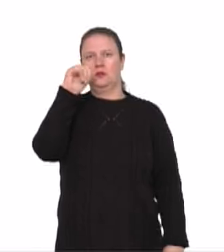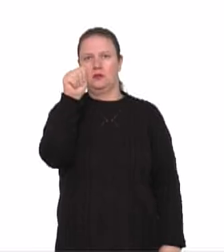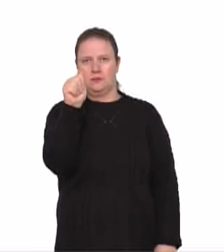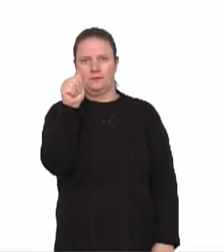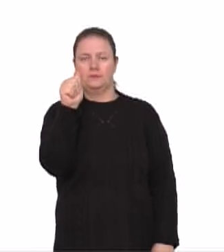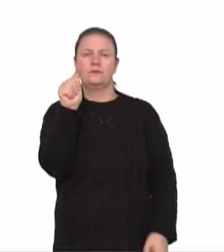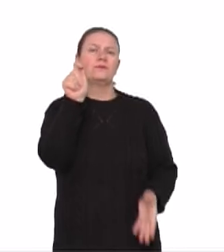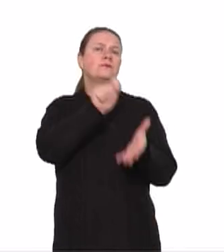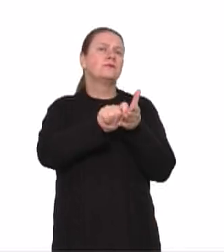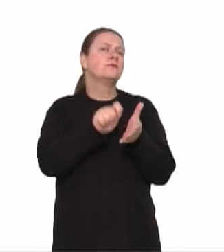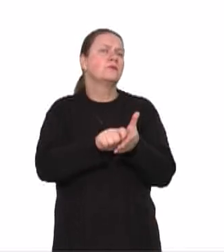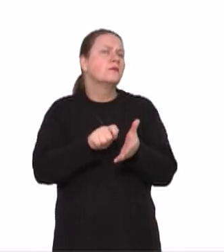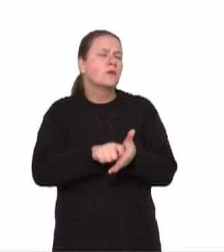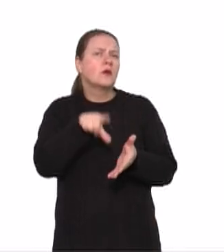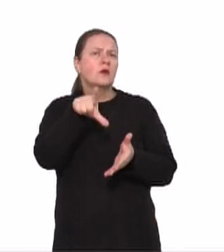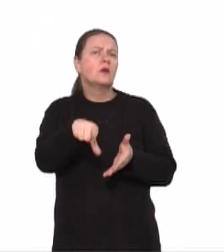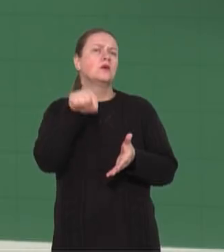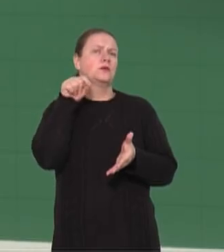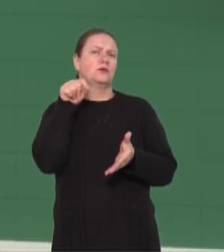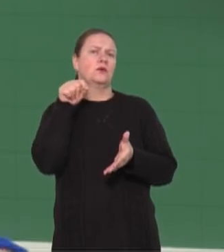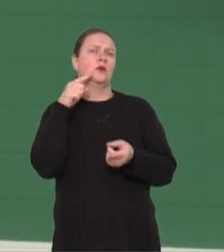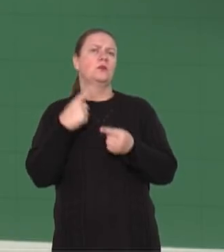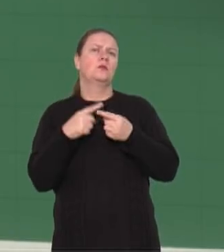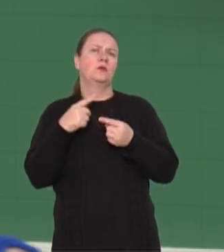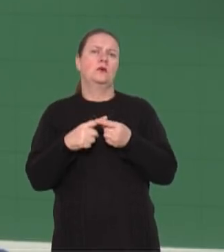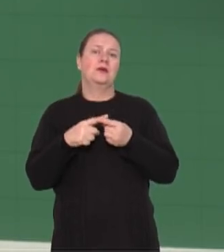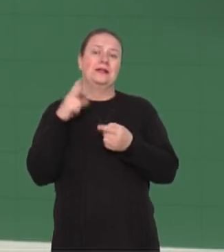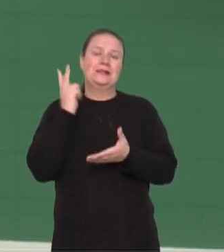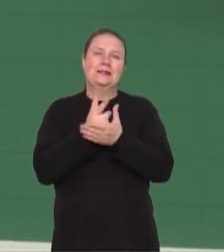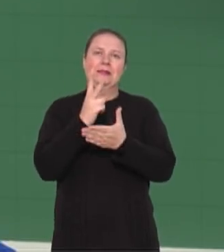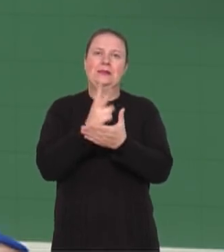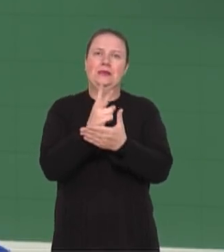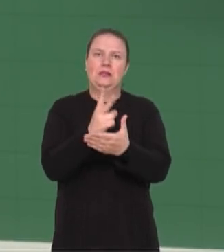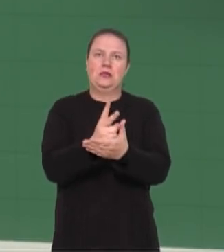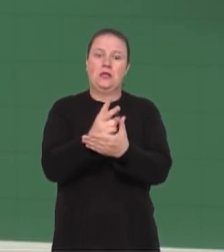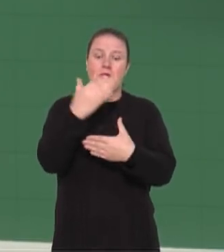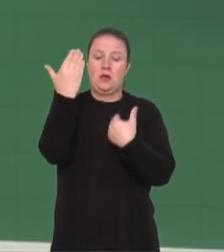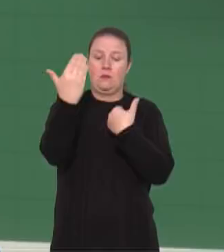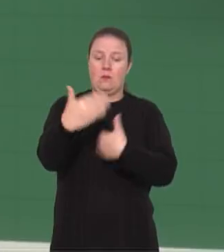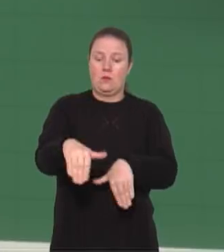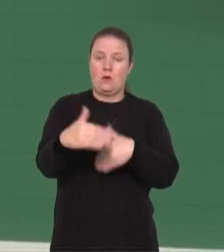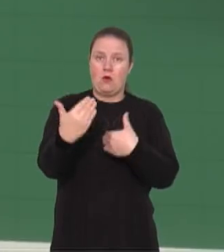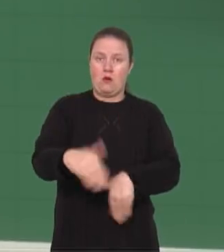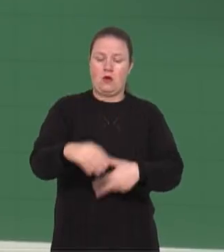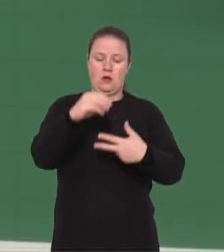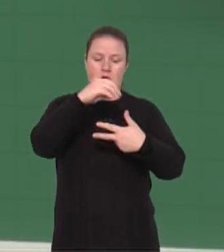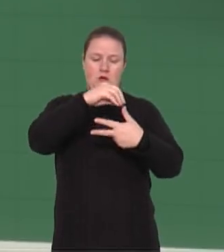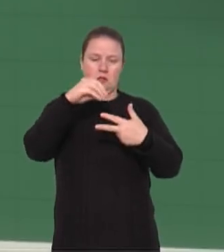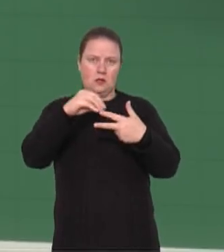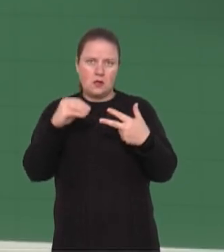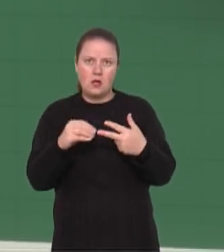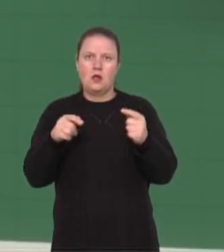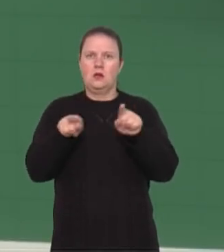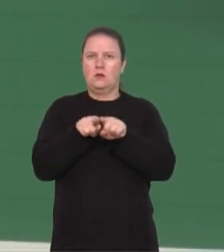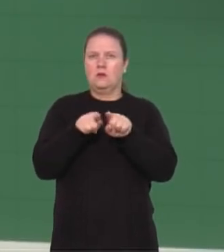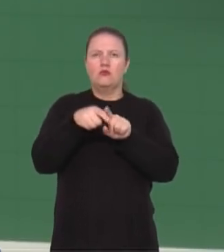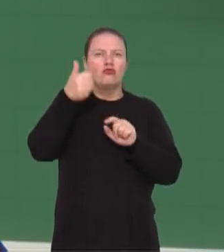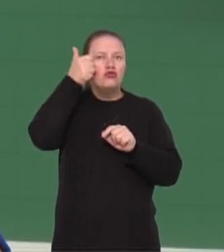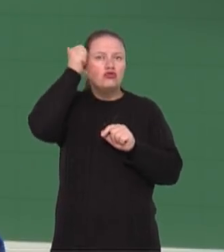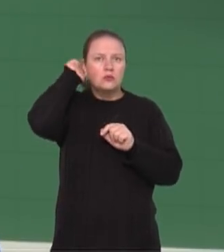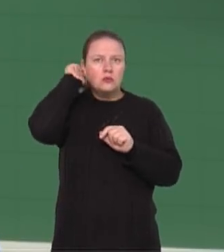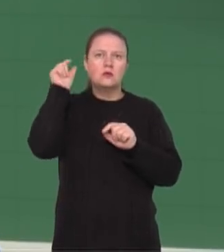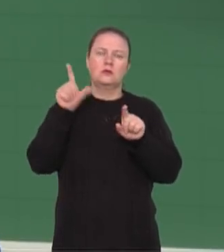Essa produção foi selecionada por conta de que sempre cai nos vestibulares. É um gênero que contém algumas